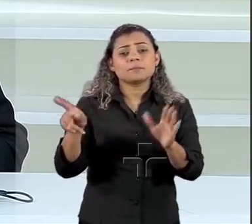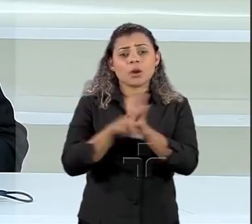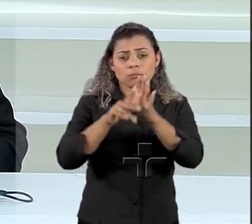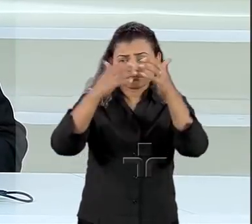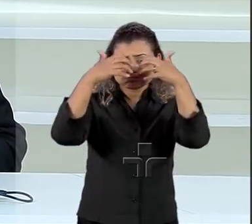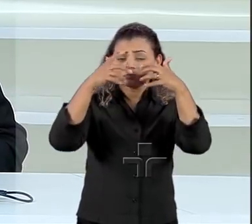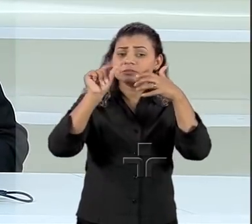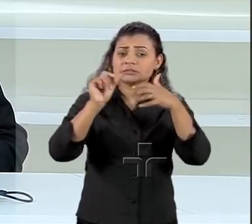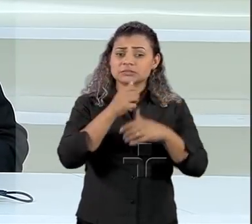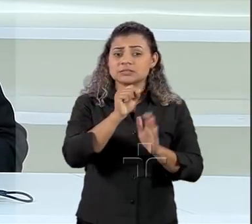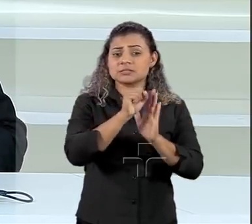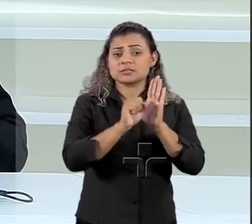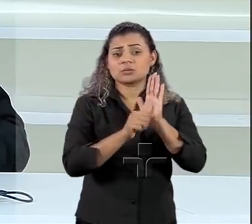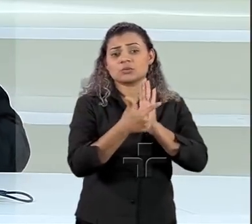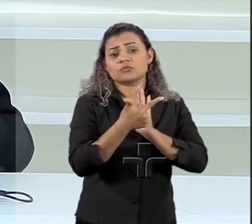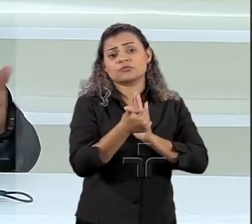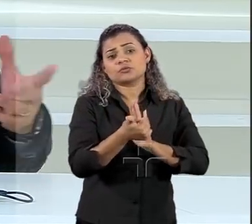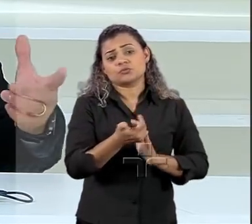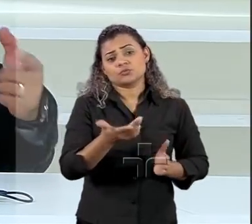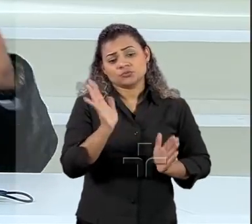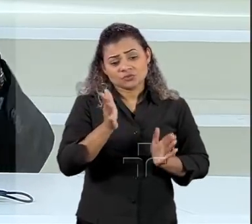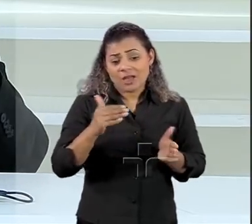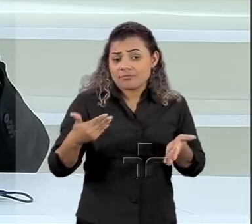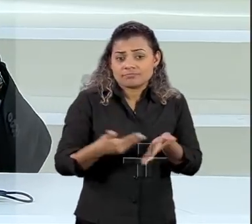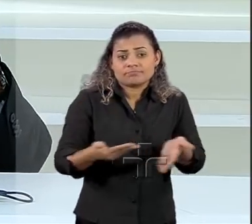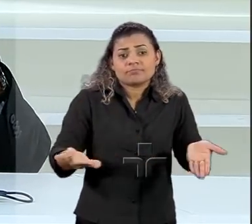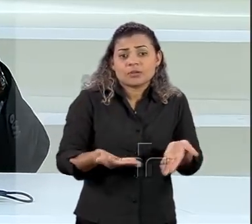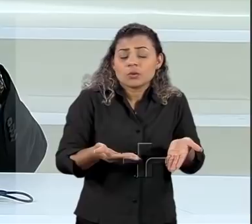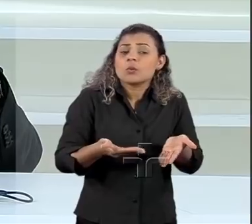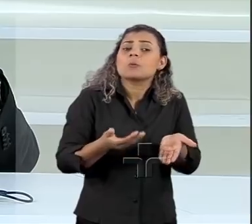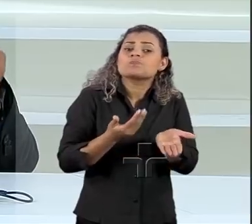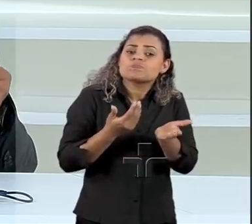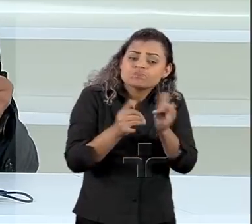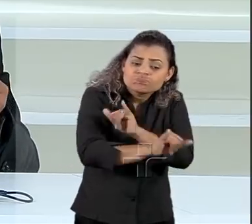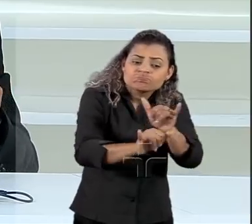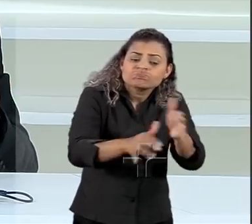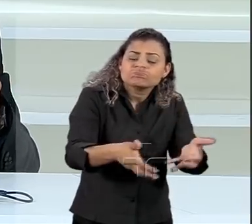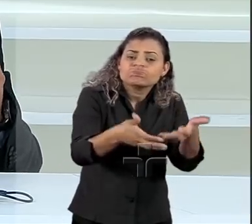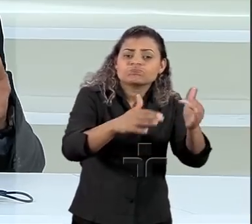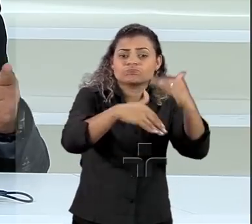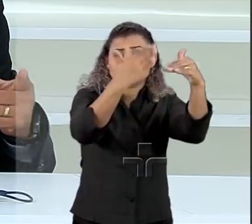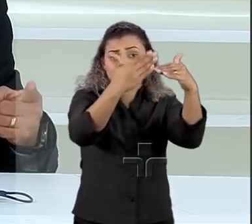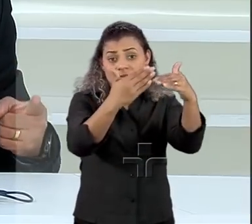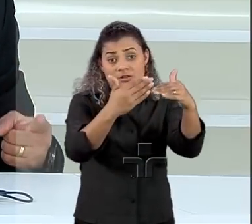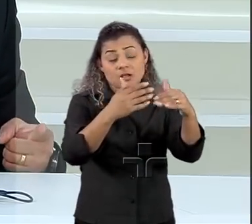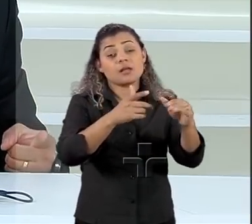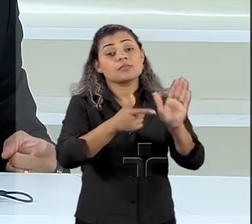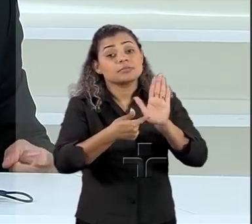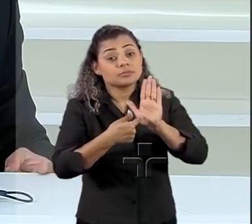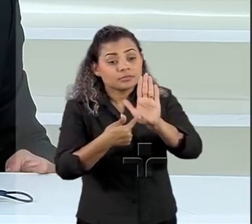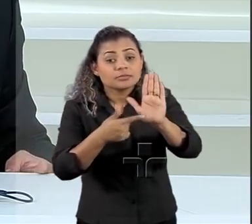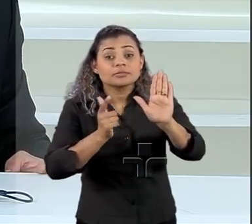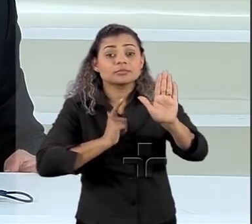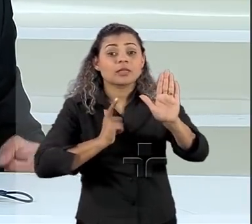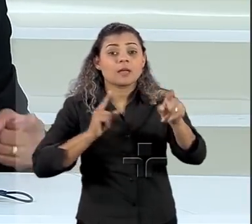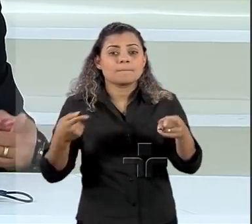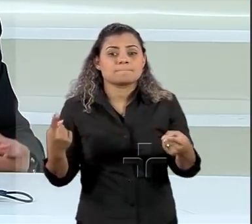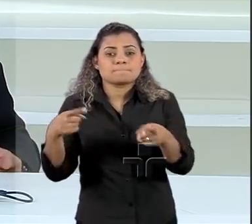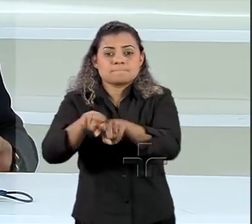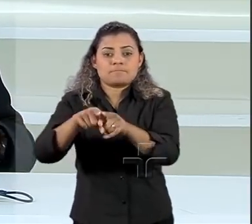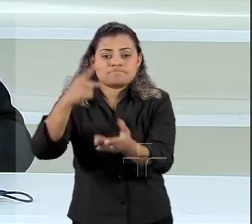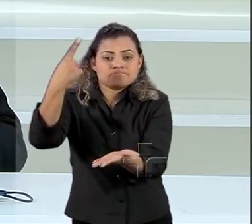para ser elencado aí. Então, bem objetivamente, o que ele coloca é que, além de um pacto